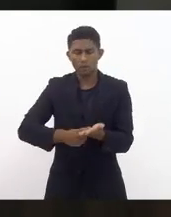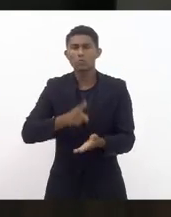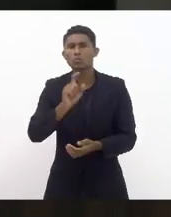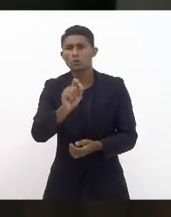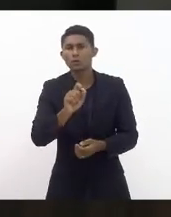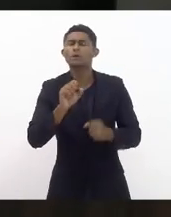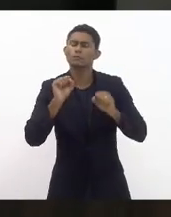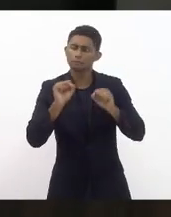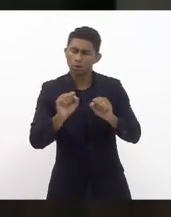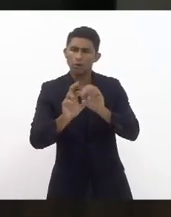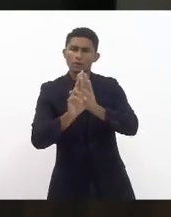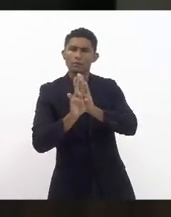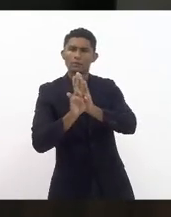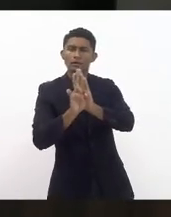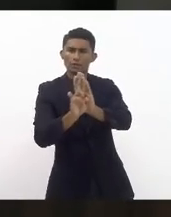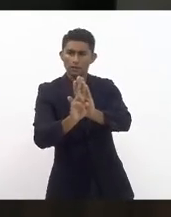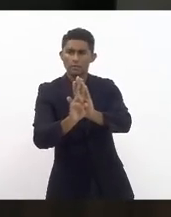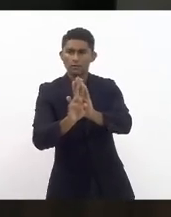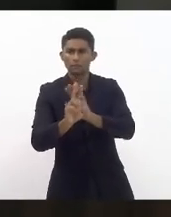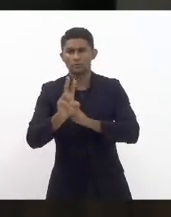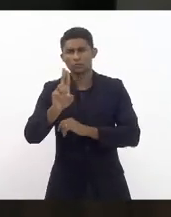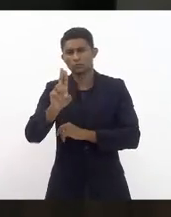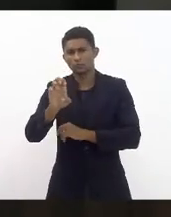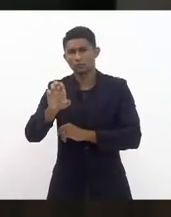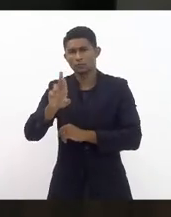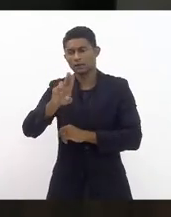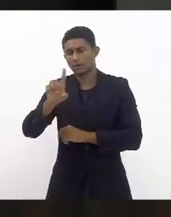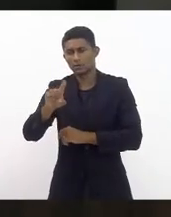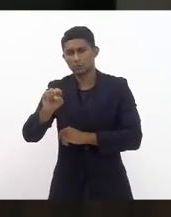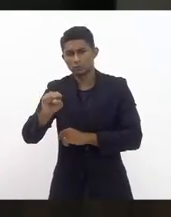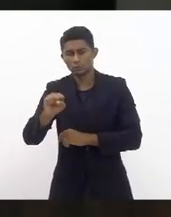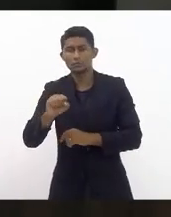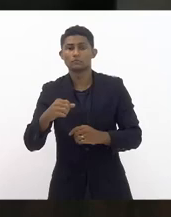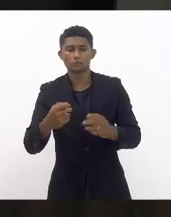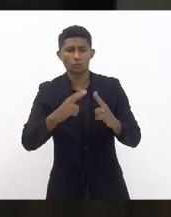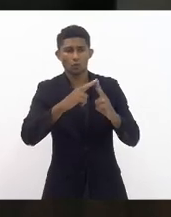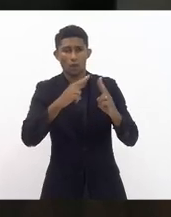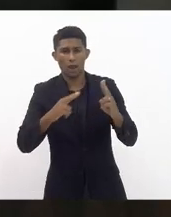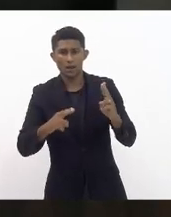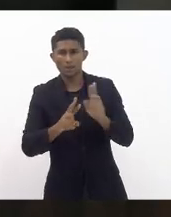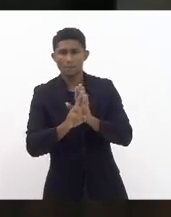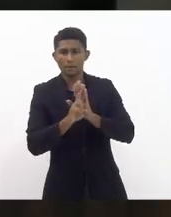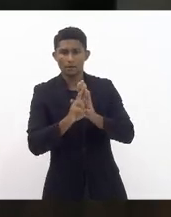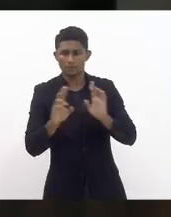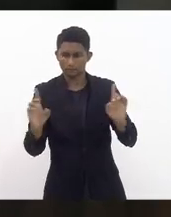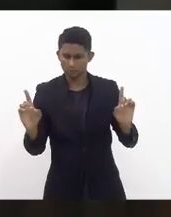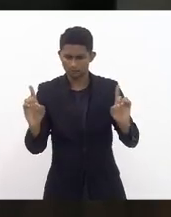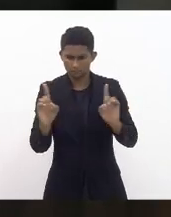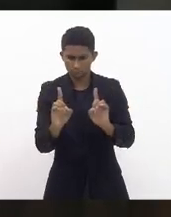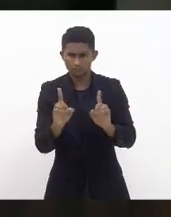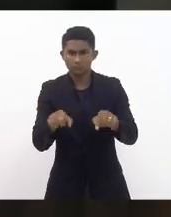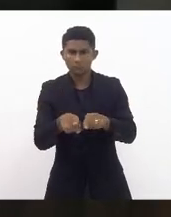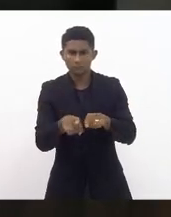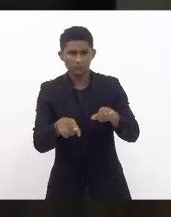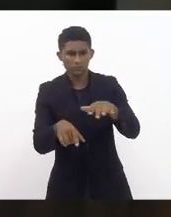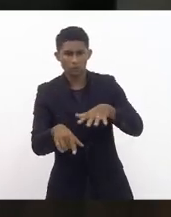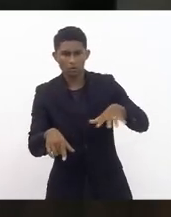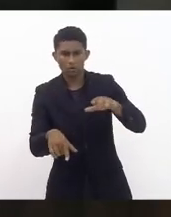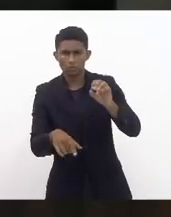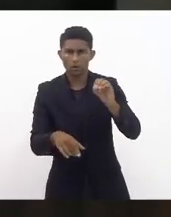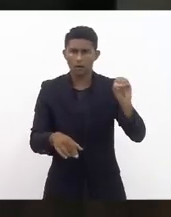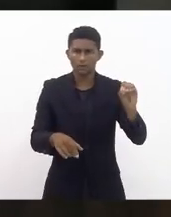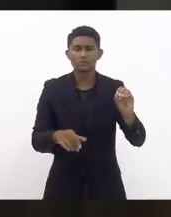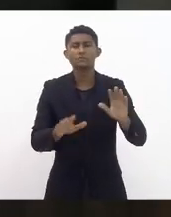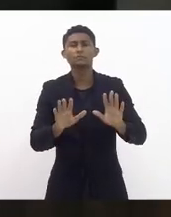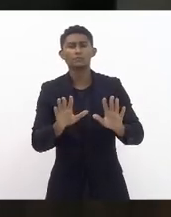representante da UESO, da UERJ, pode entrar ali o representante da Zona Oeste, mas